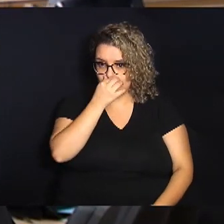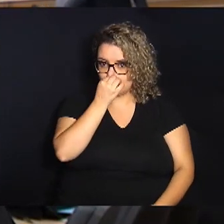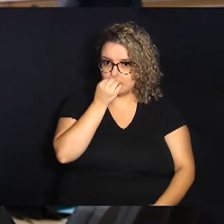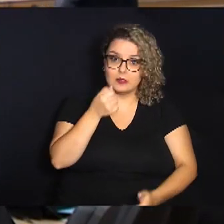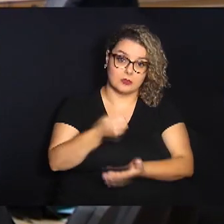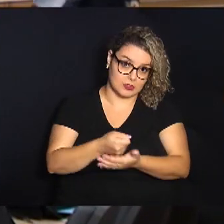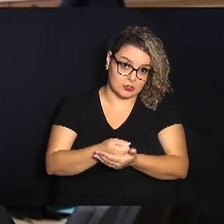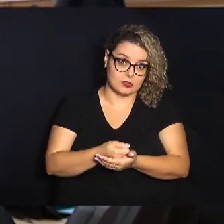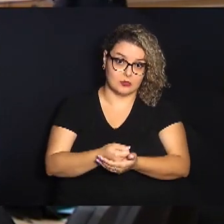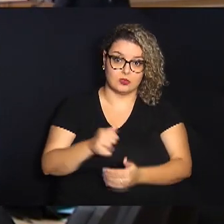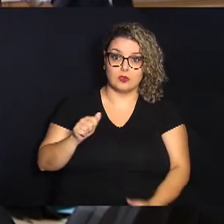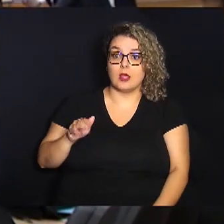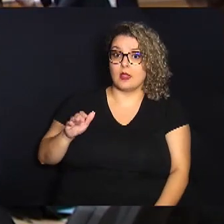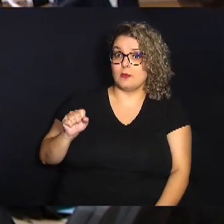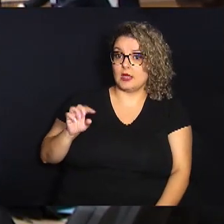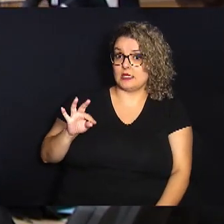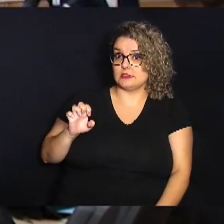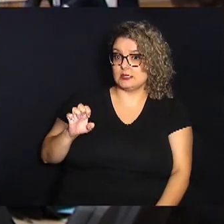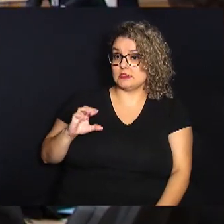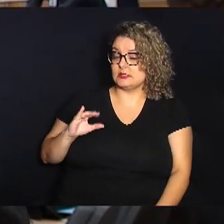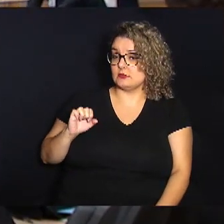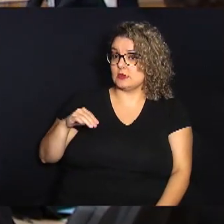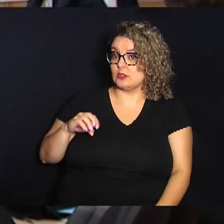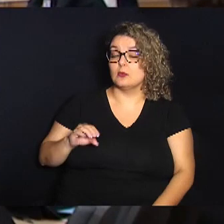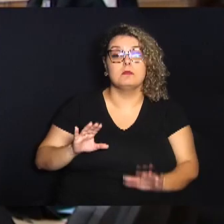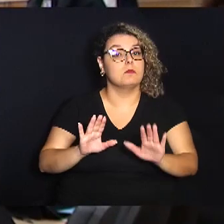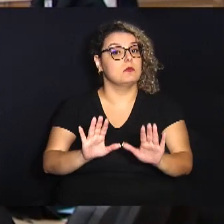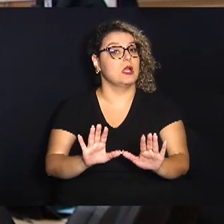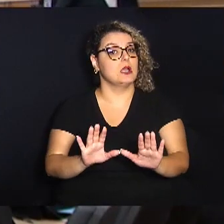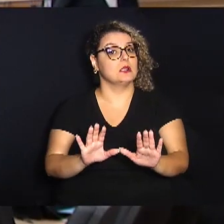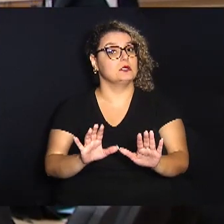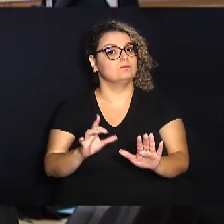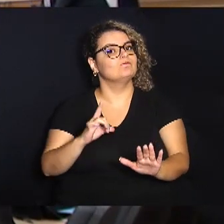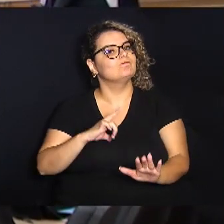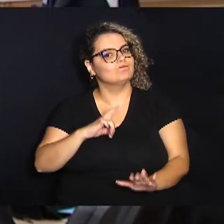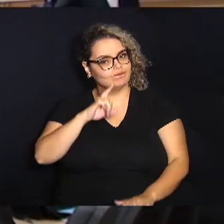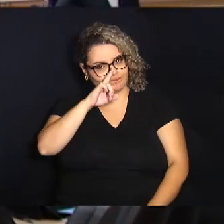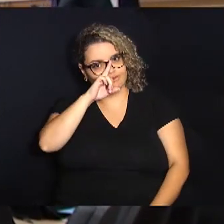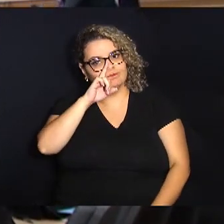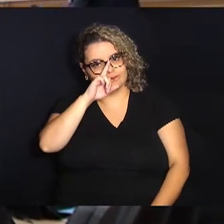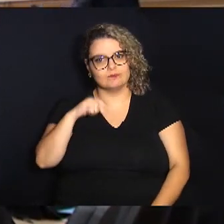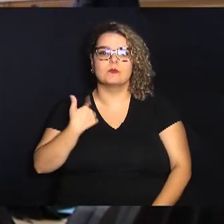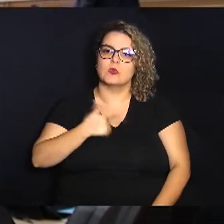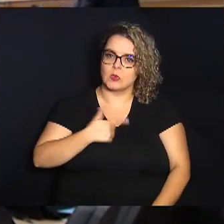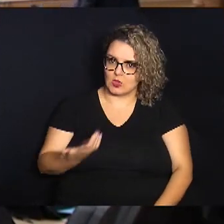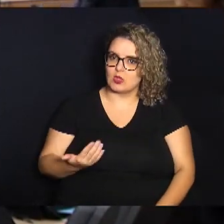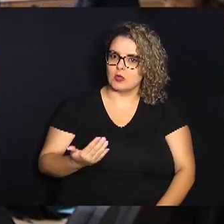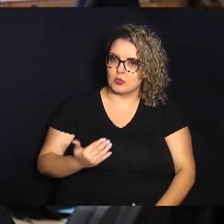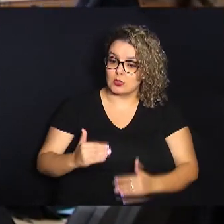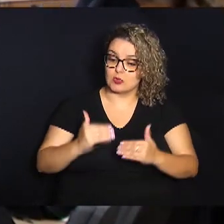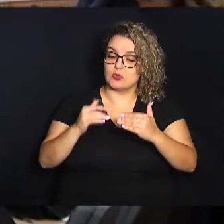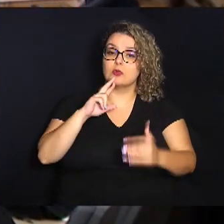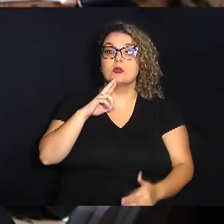quanto ao abastecimento, mas existem riscos e nós temos que construir os resultados.